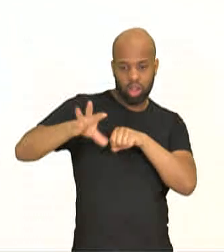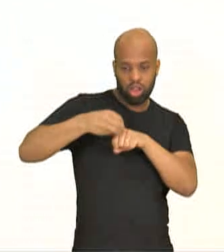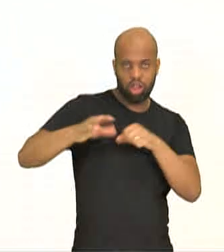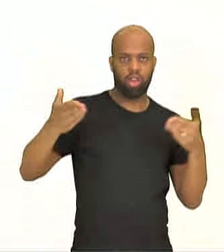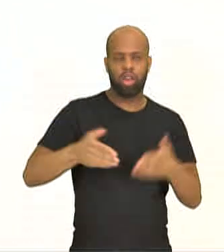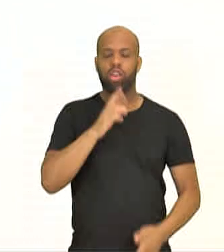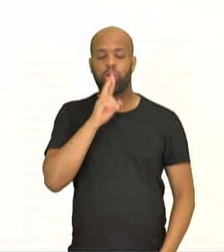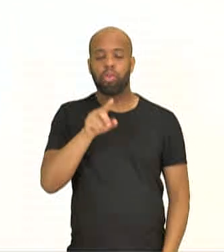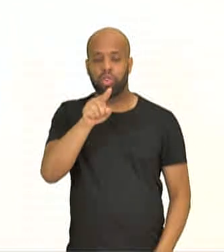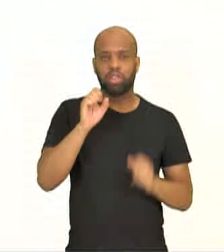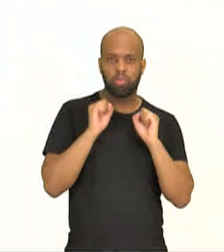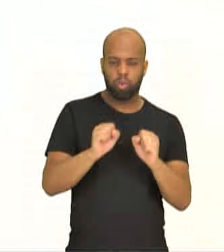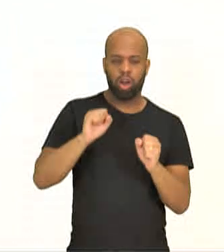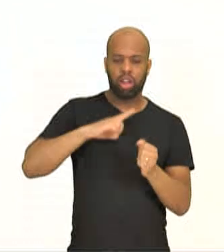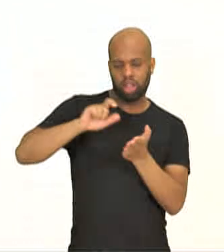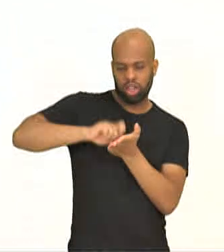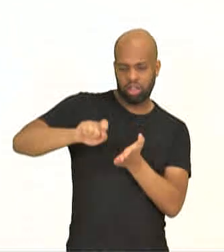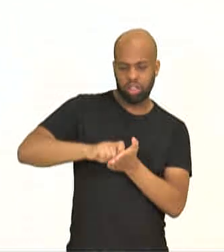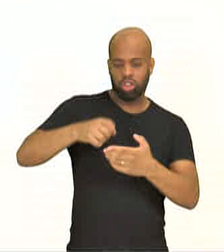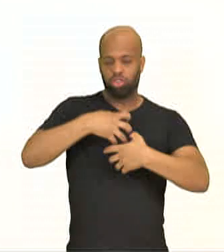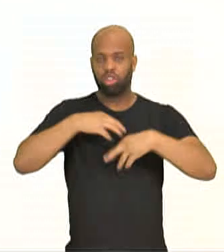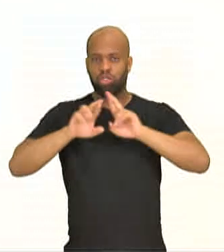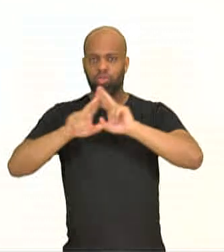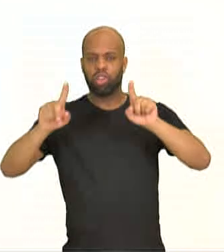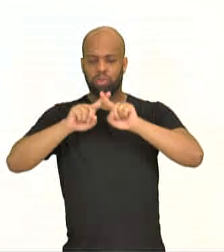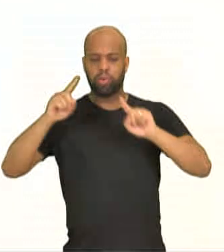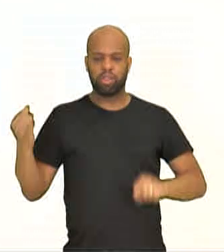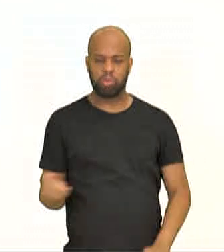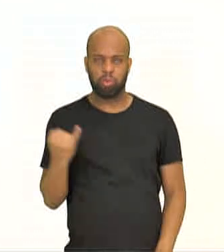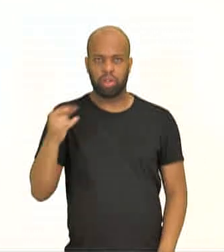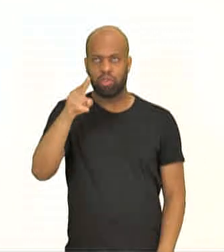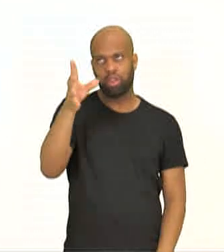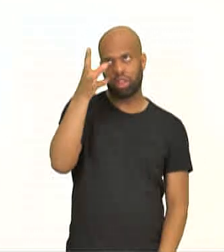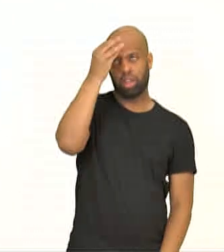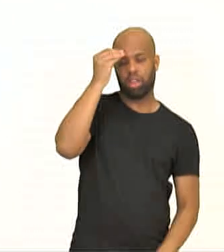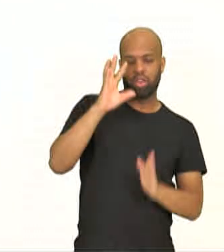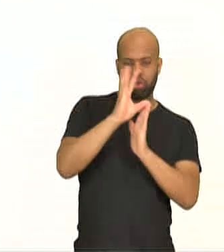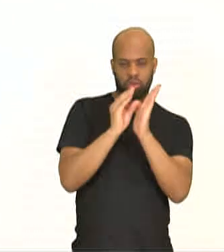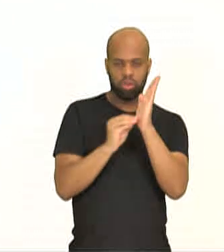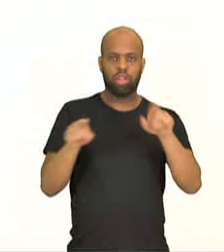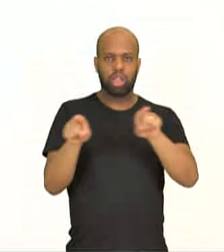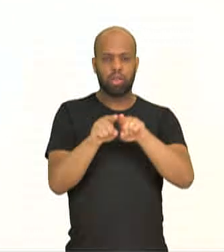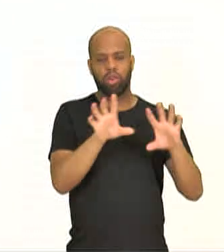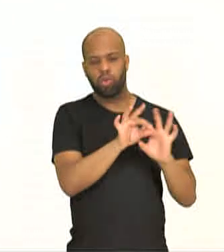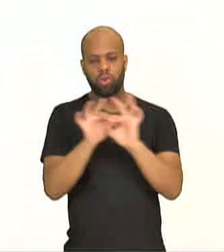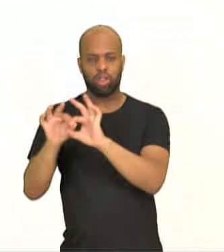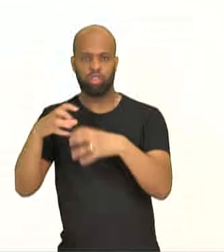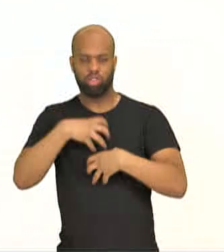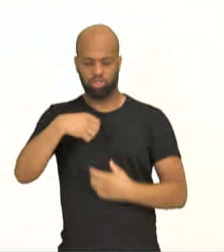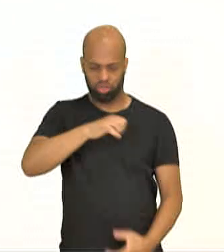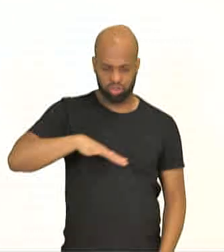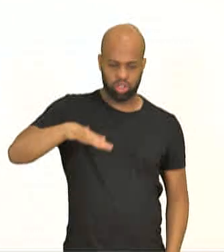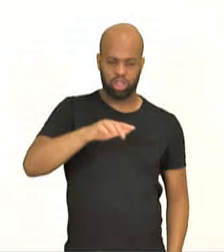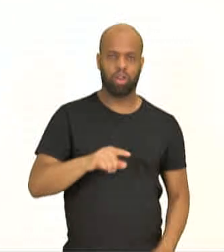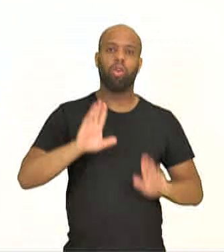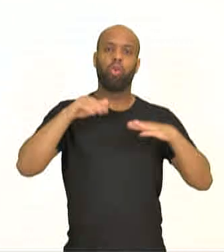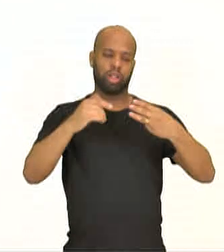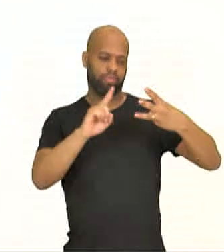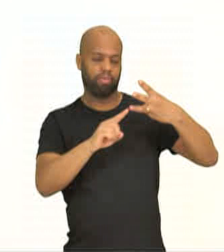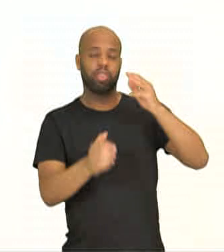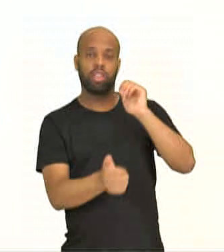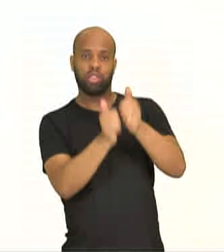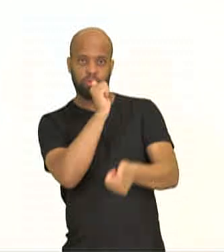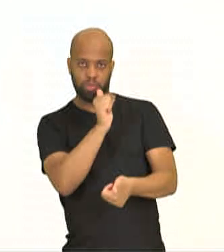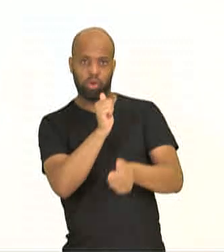forma diferente, mas o importante é que você tenha assimilado o conteúdo e o contexto geral. Para ser considerada esporte,